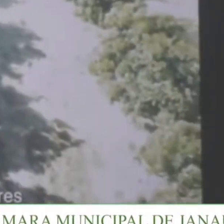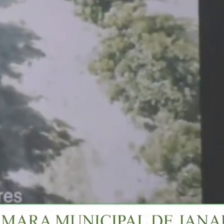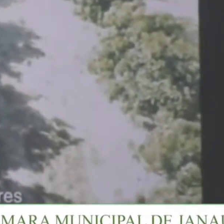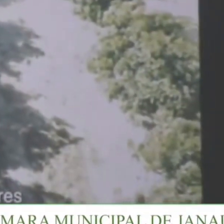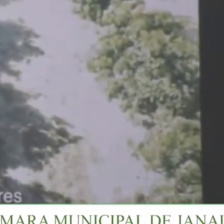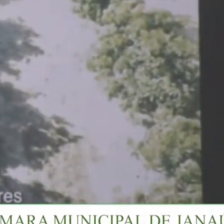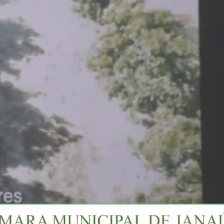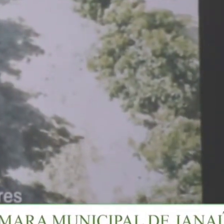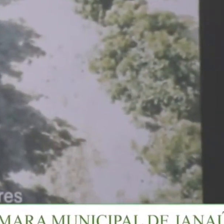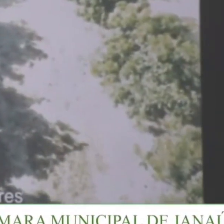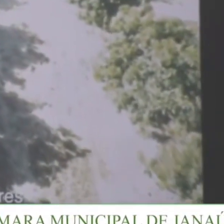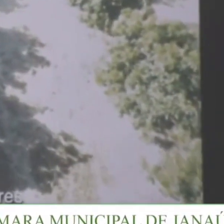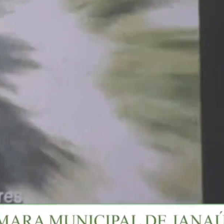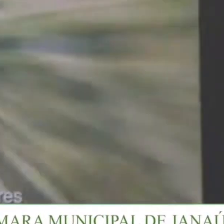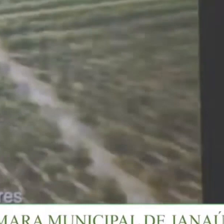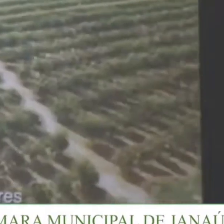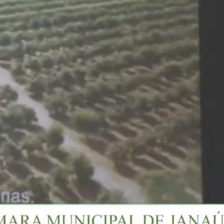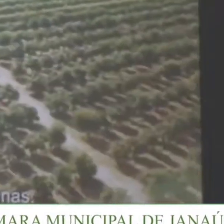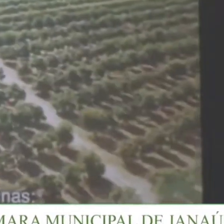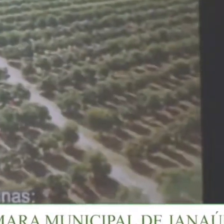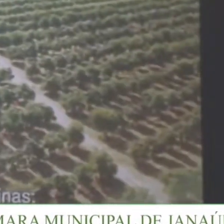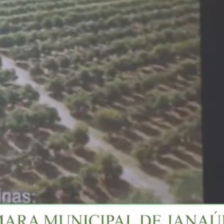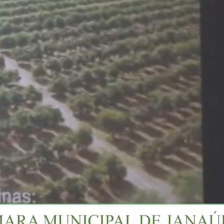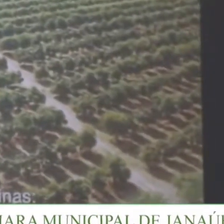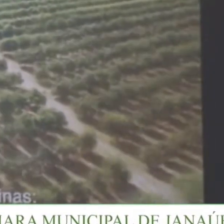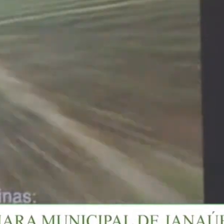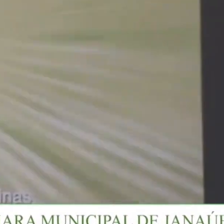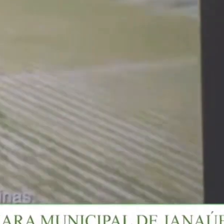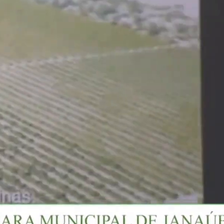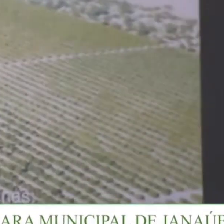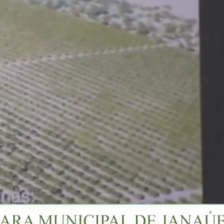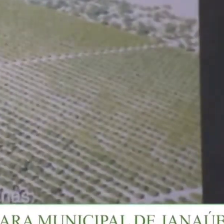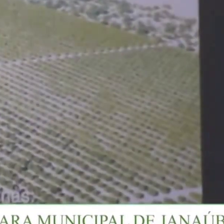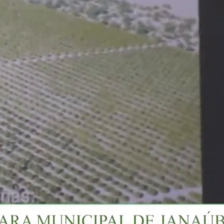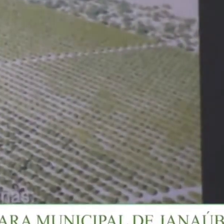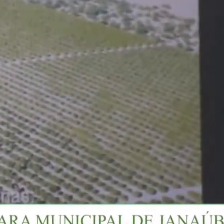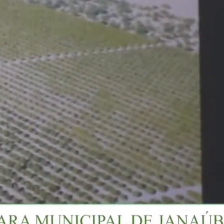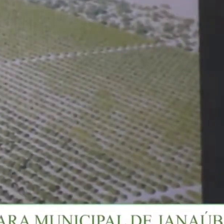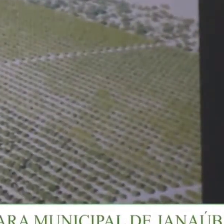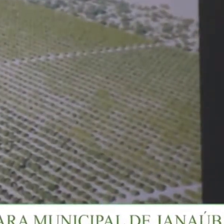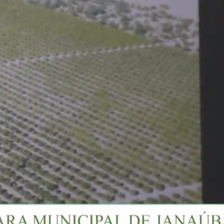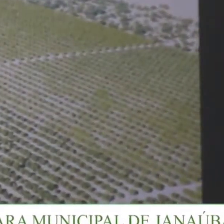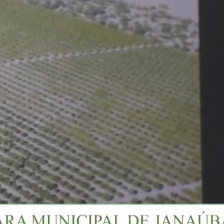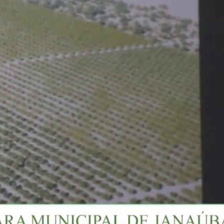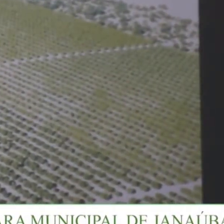Hoje, são mais de 35 mil hectares de frutas tropicais no norte de Minas.